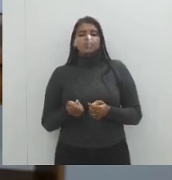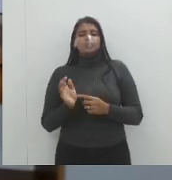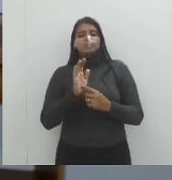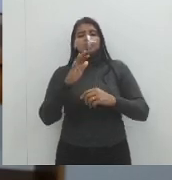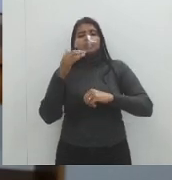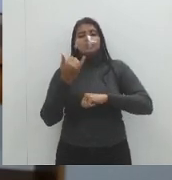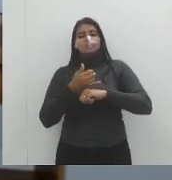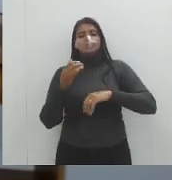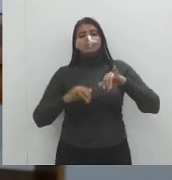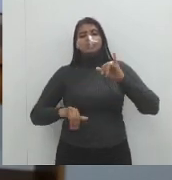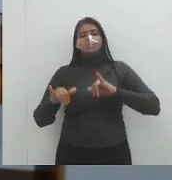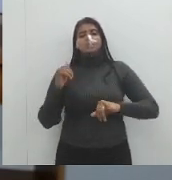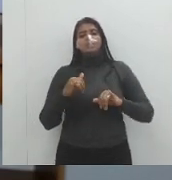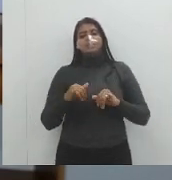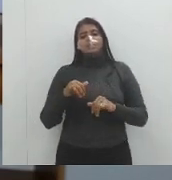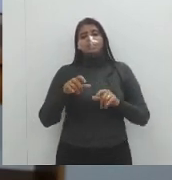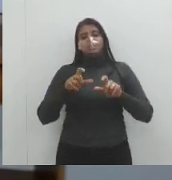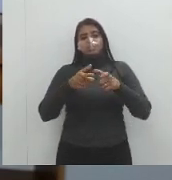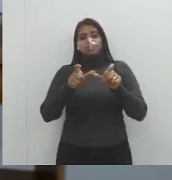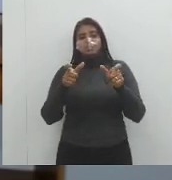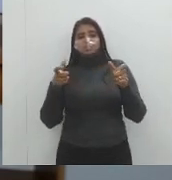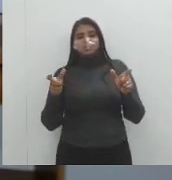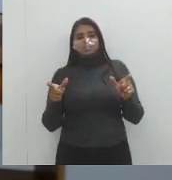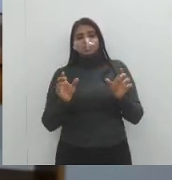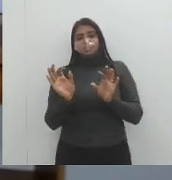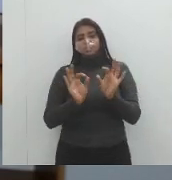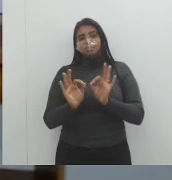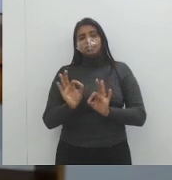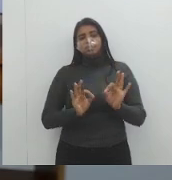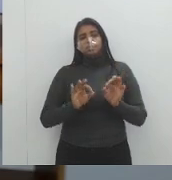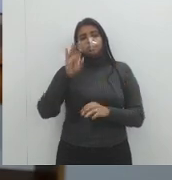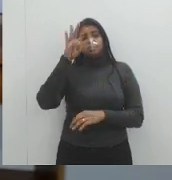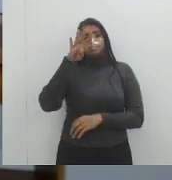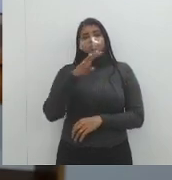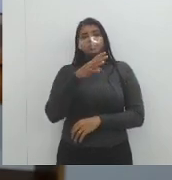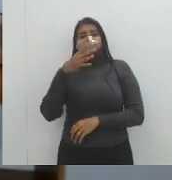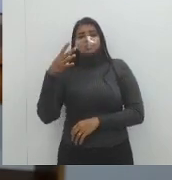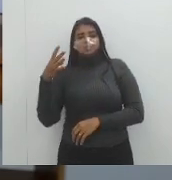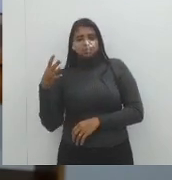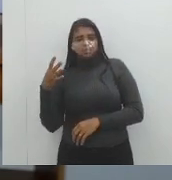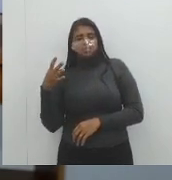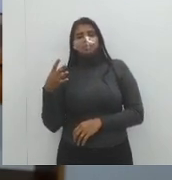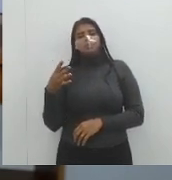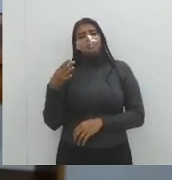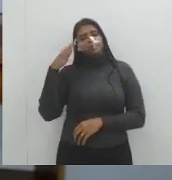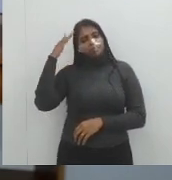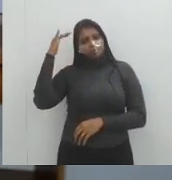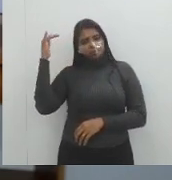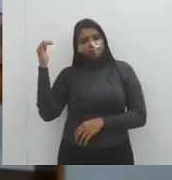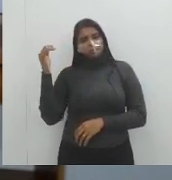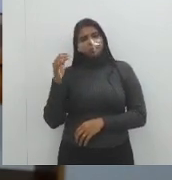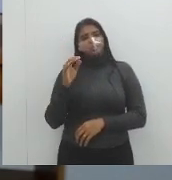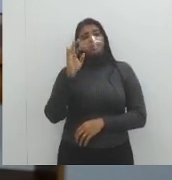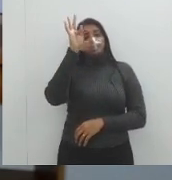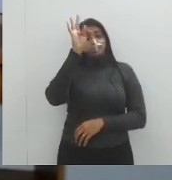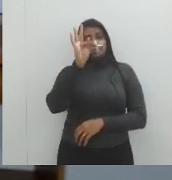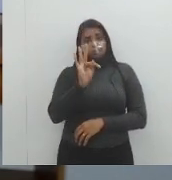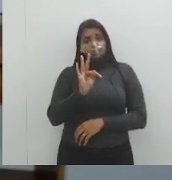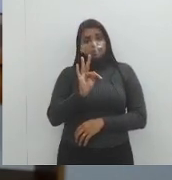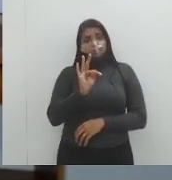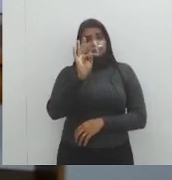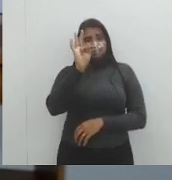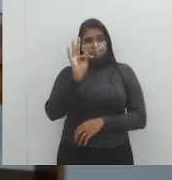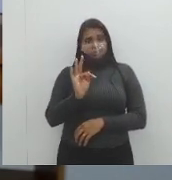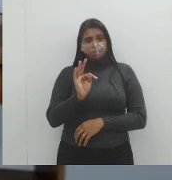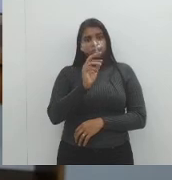estão classificados e organizados na tabela periódica, que é bem famosa, né? O pessoal se preocupa